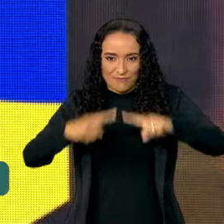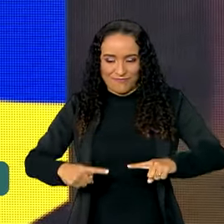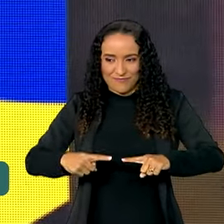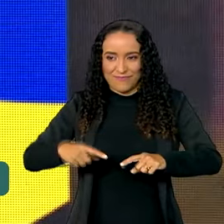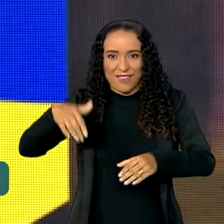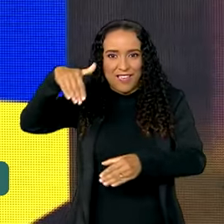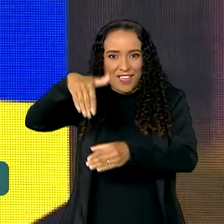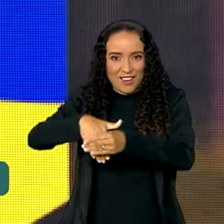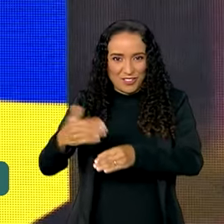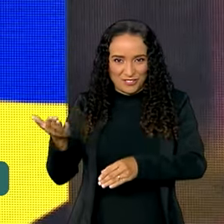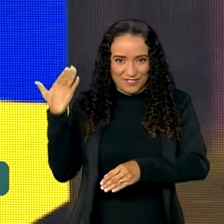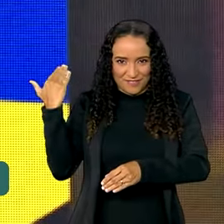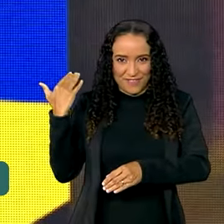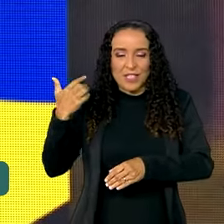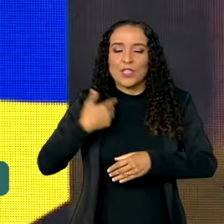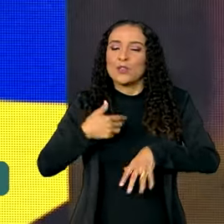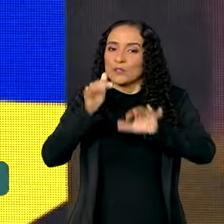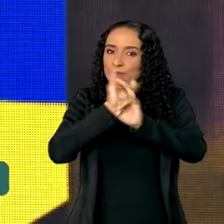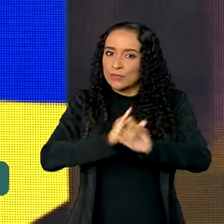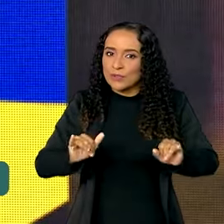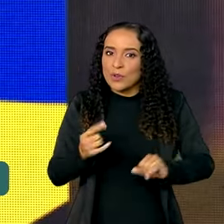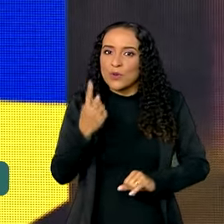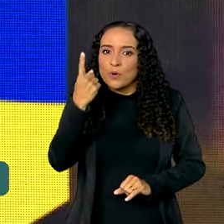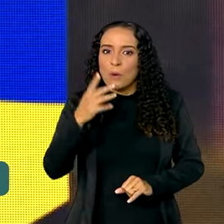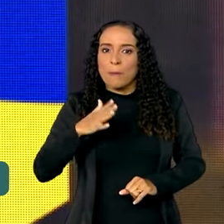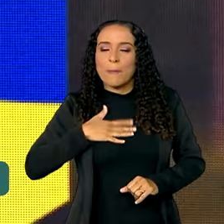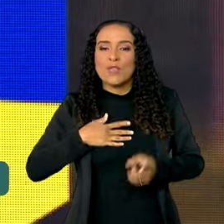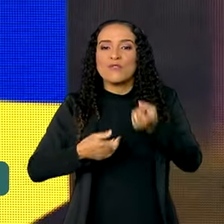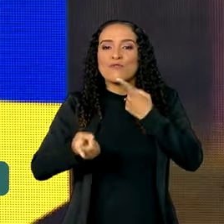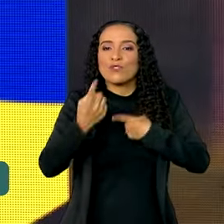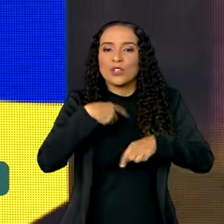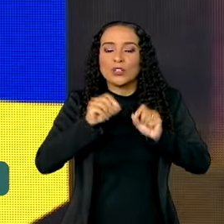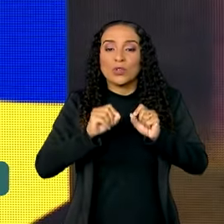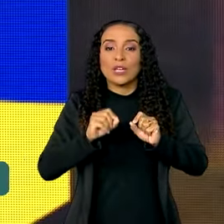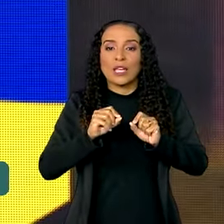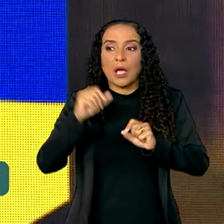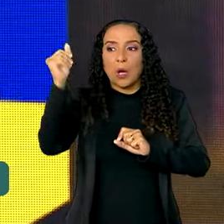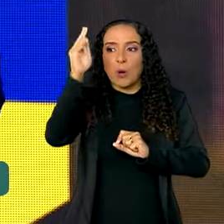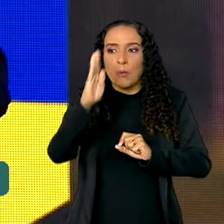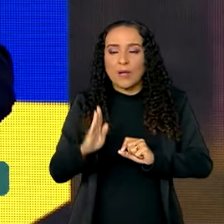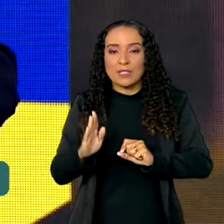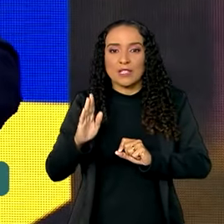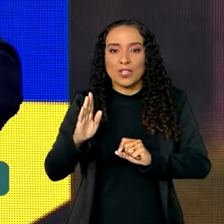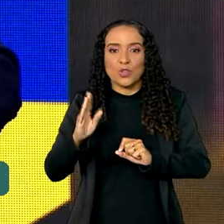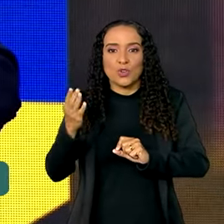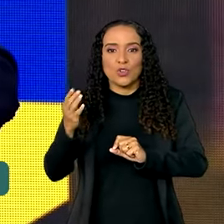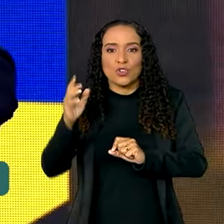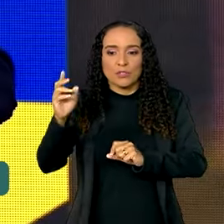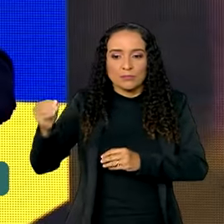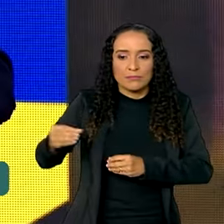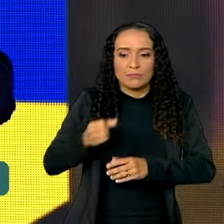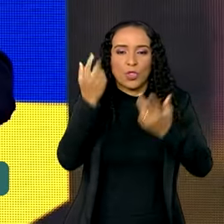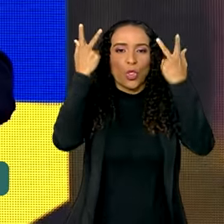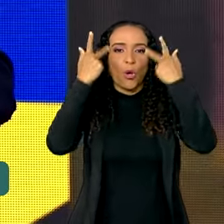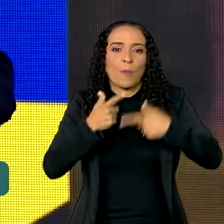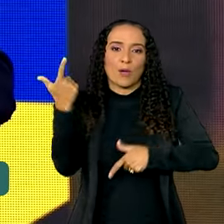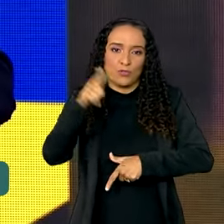eleições, eu dizia que um dos meus desejos era trazer o Brasil à